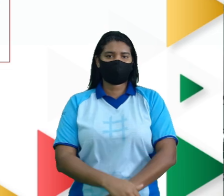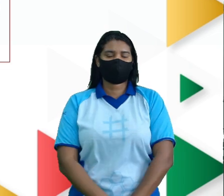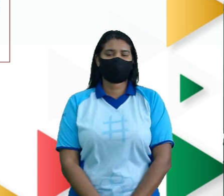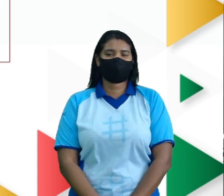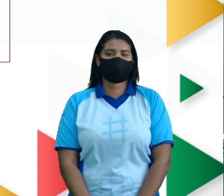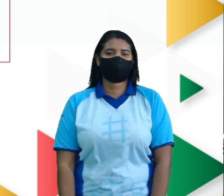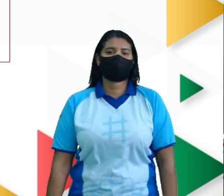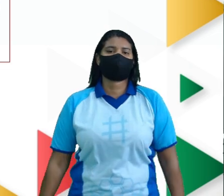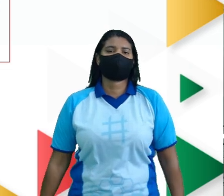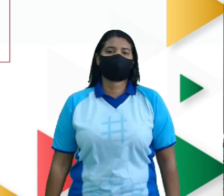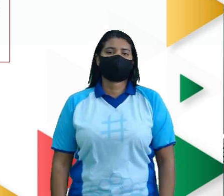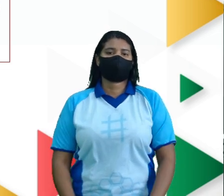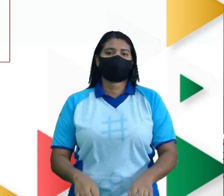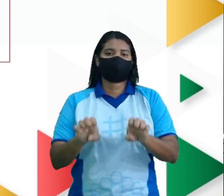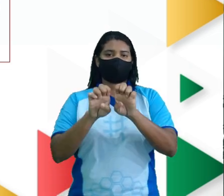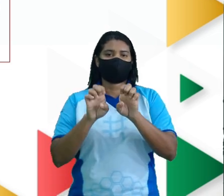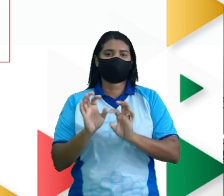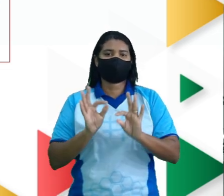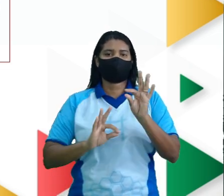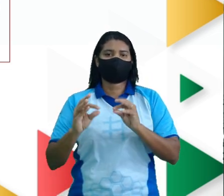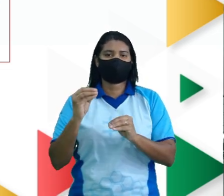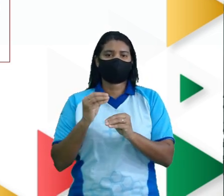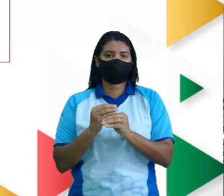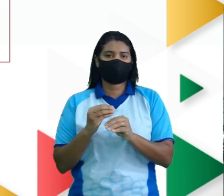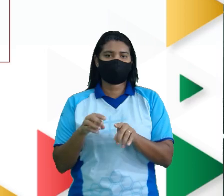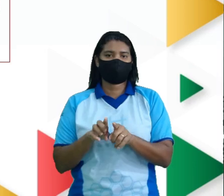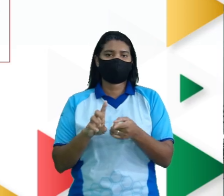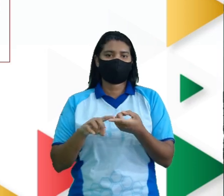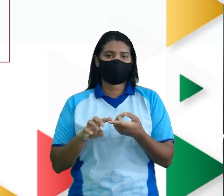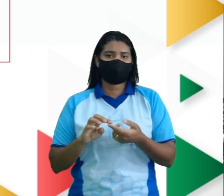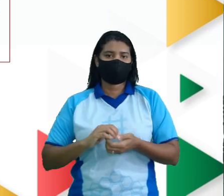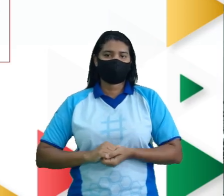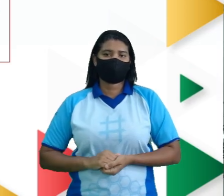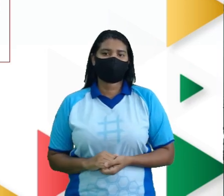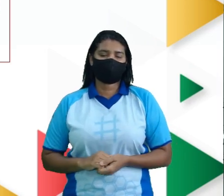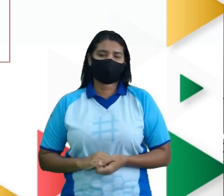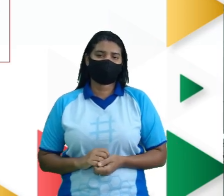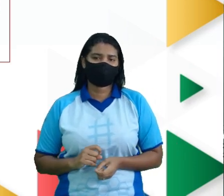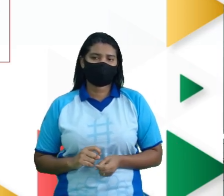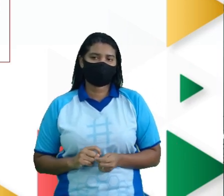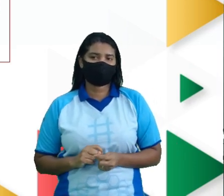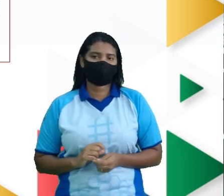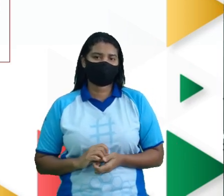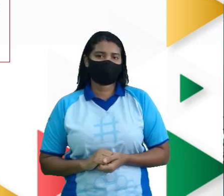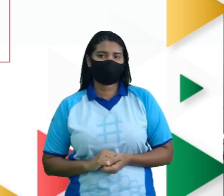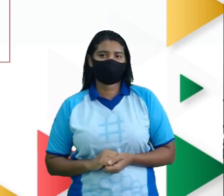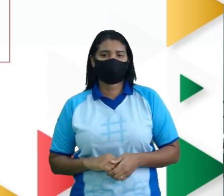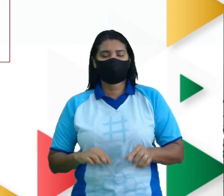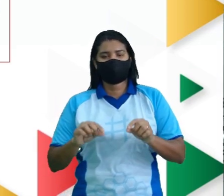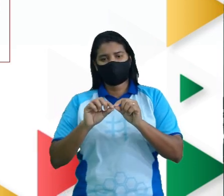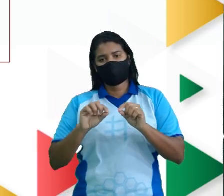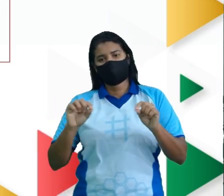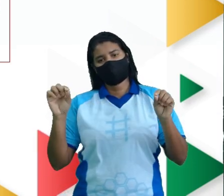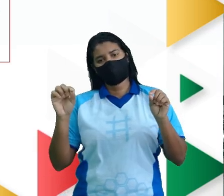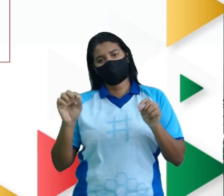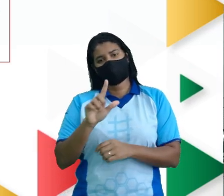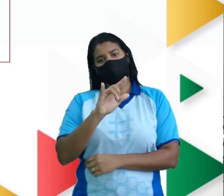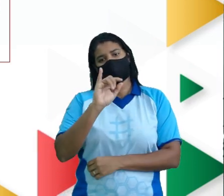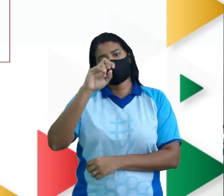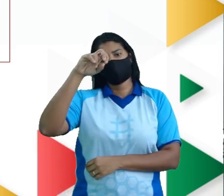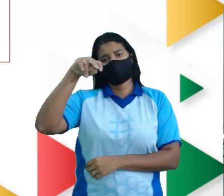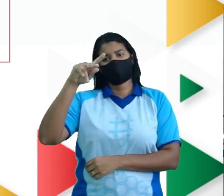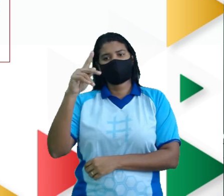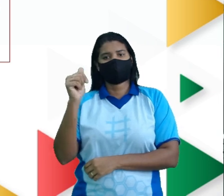Esses símbolos são padronizados e ligados por flechas, que a gente chama de, né, essas ligações entre linhas também,